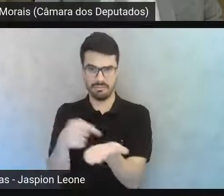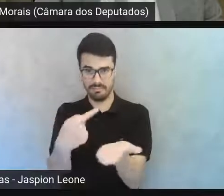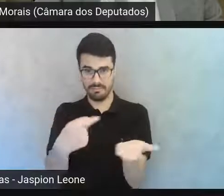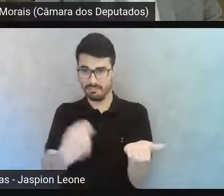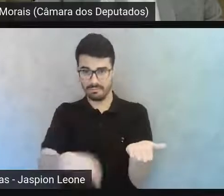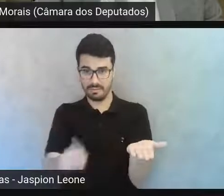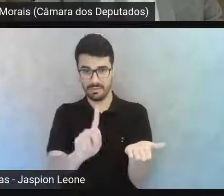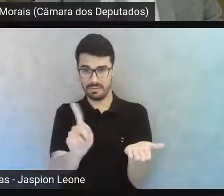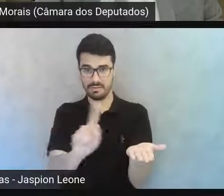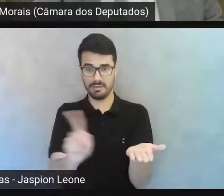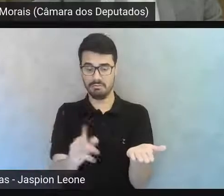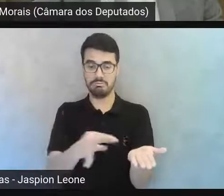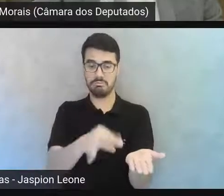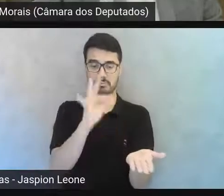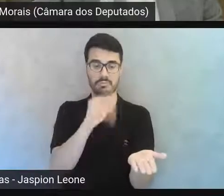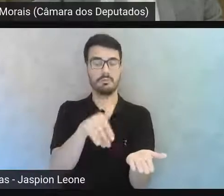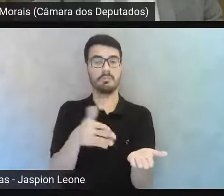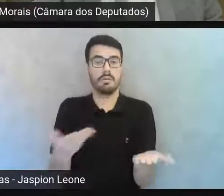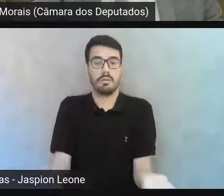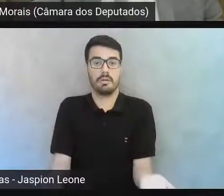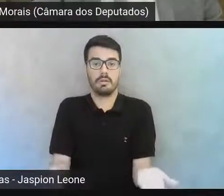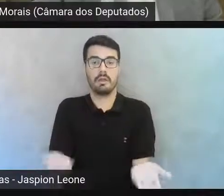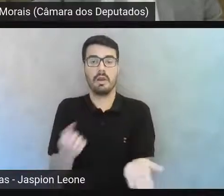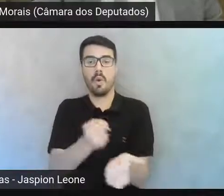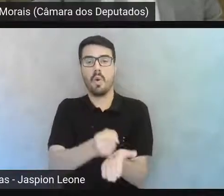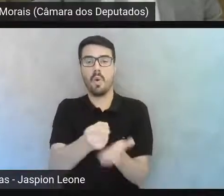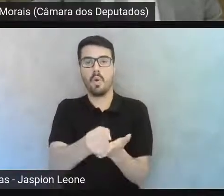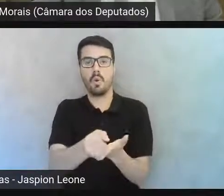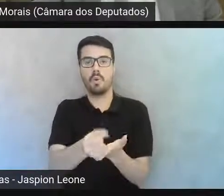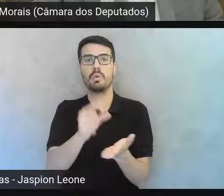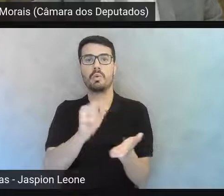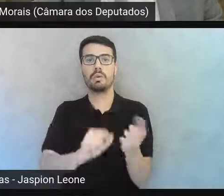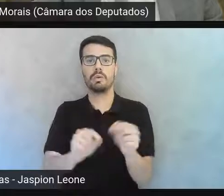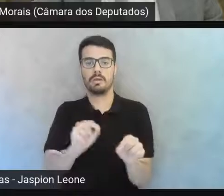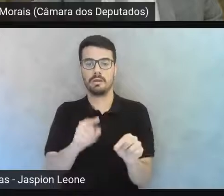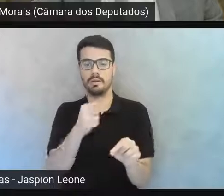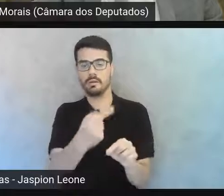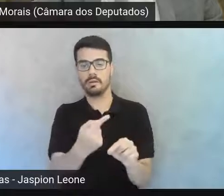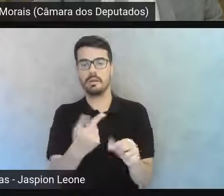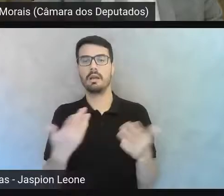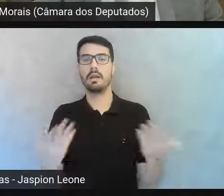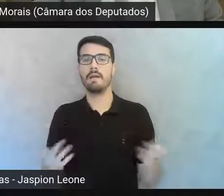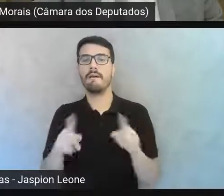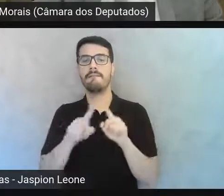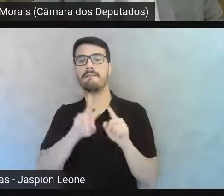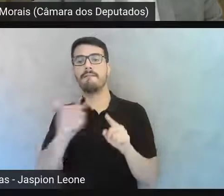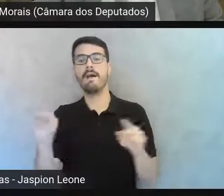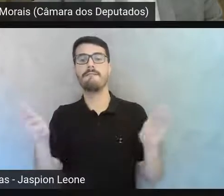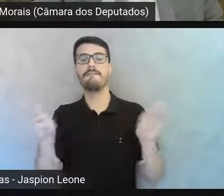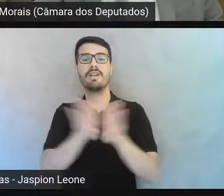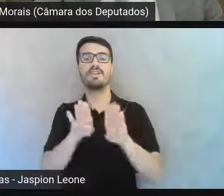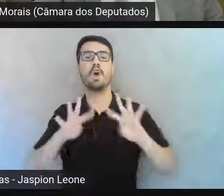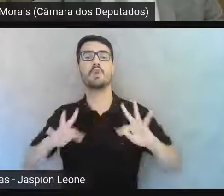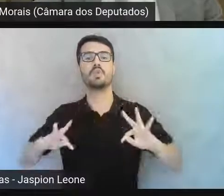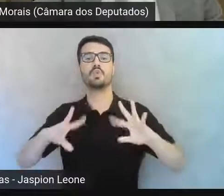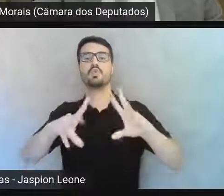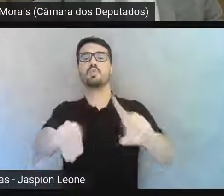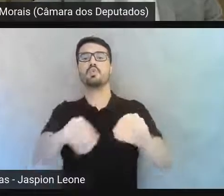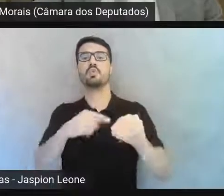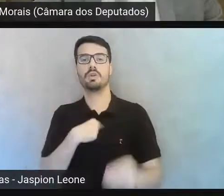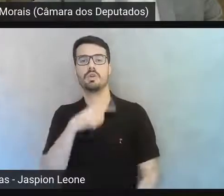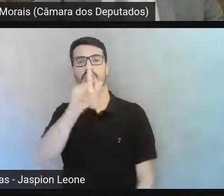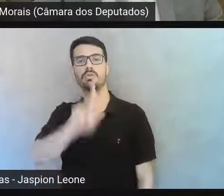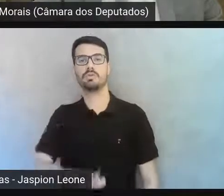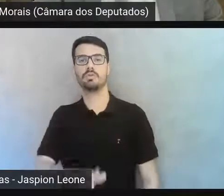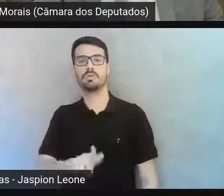copeira não preciso. Então, a ação no contrato de cooperagem vai ser uma. Vai fechar totalmente. Eu sou gestor do contrato